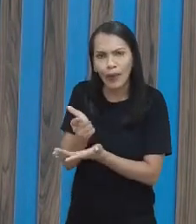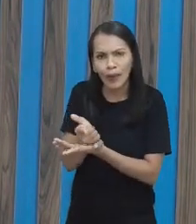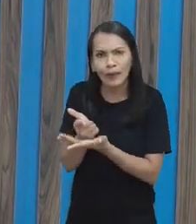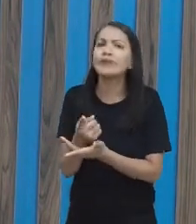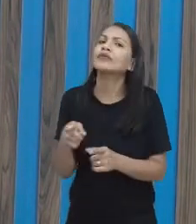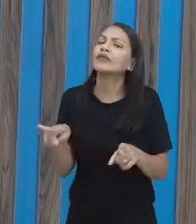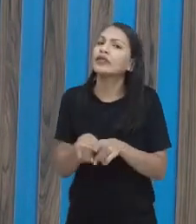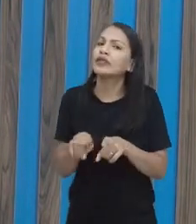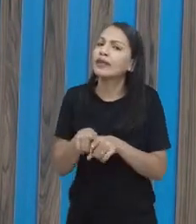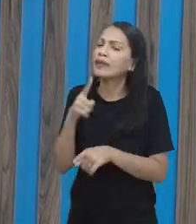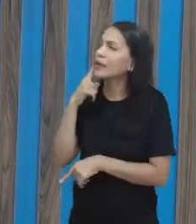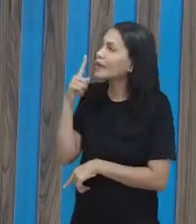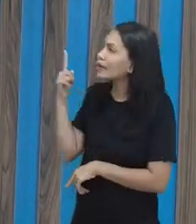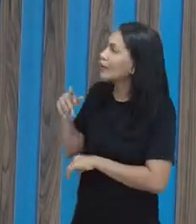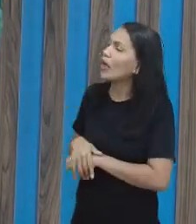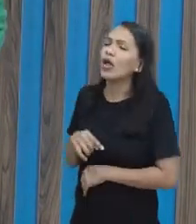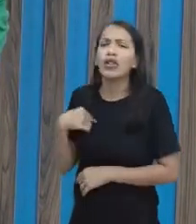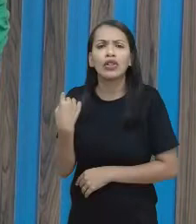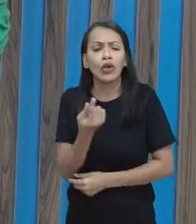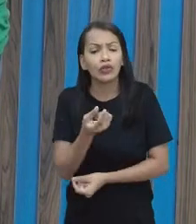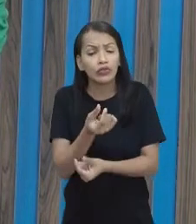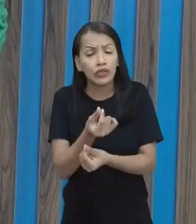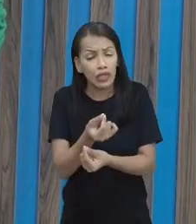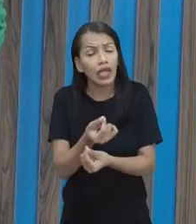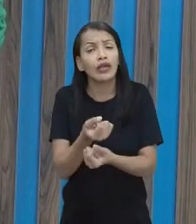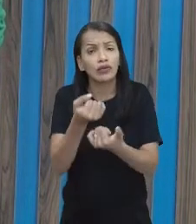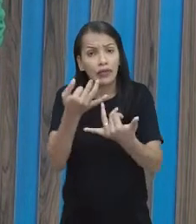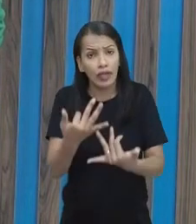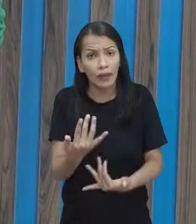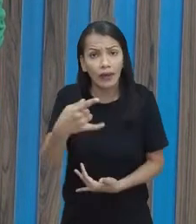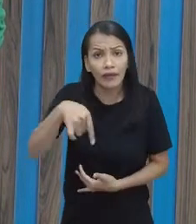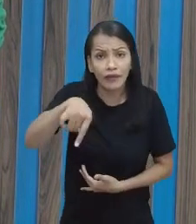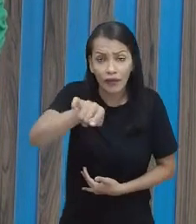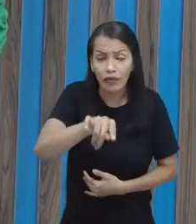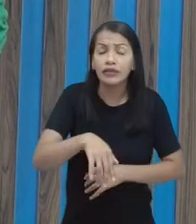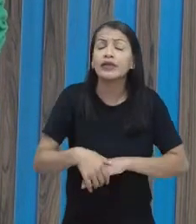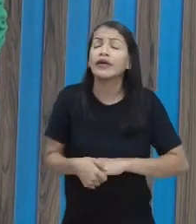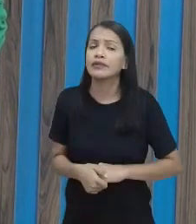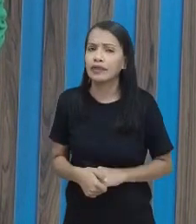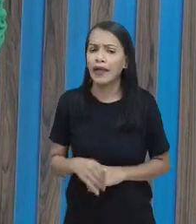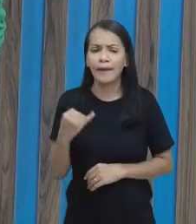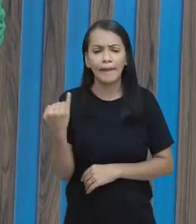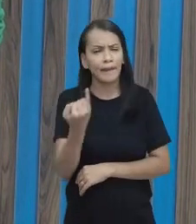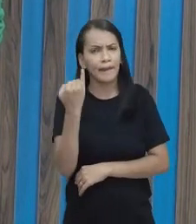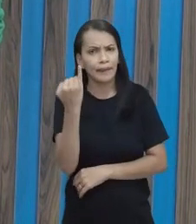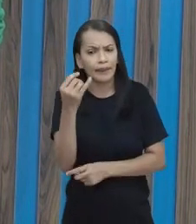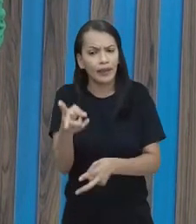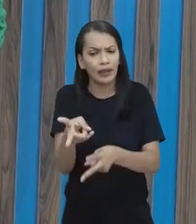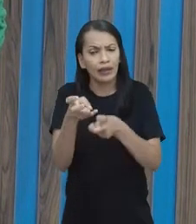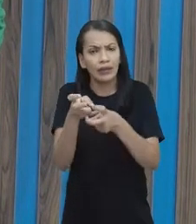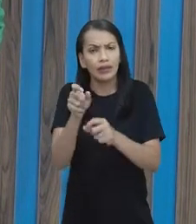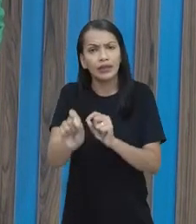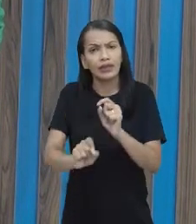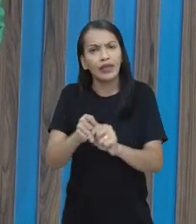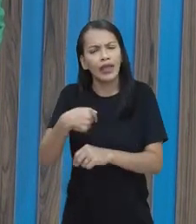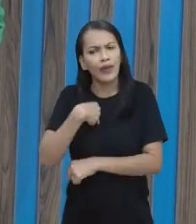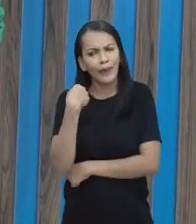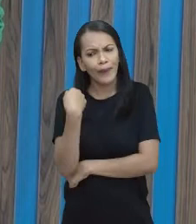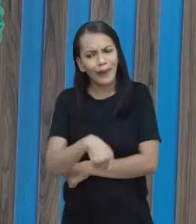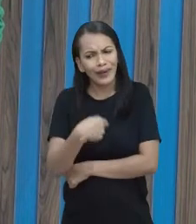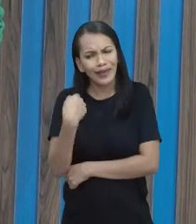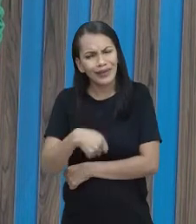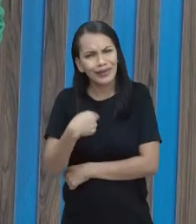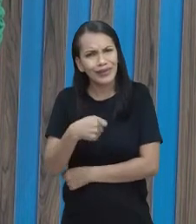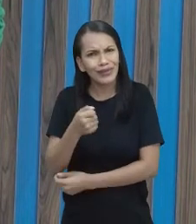também, ó, as nossas finanças, como eu falei para vocês, que é interessante, é importante que a gente perceba, né? Será que eu preciso